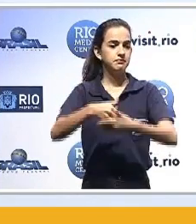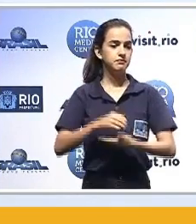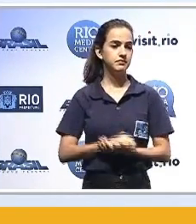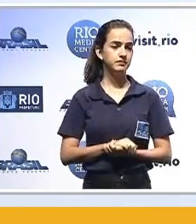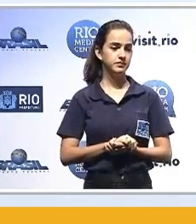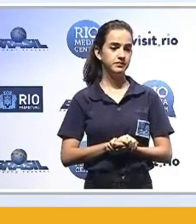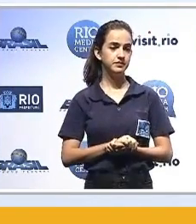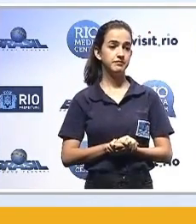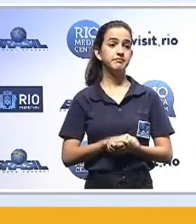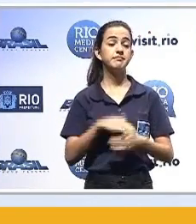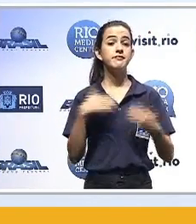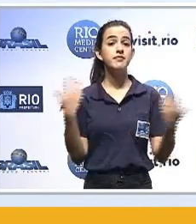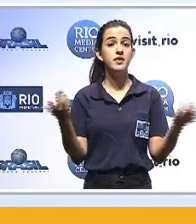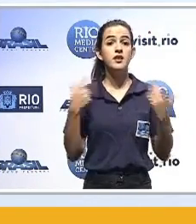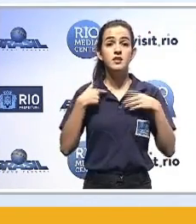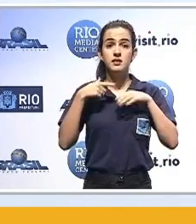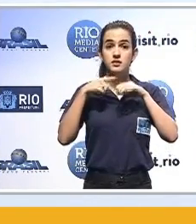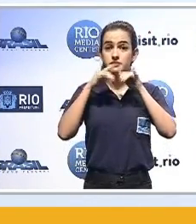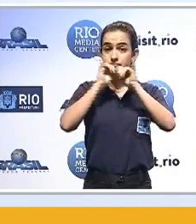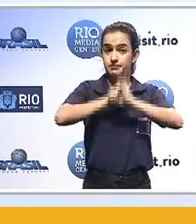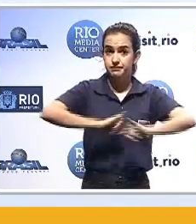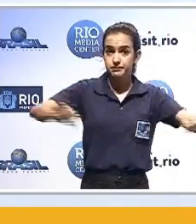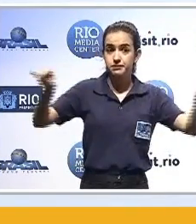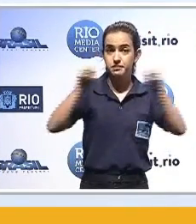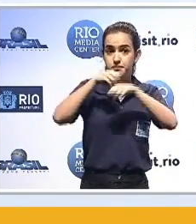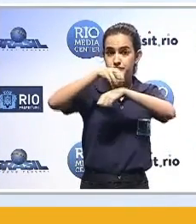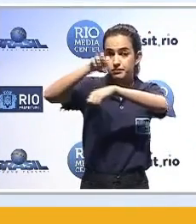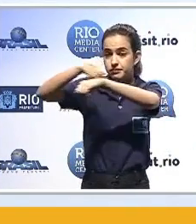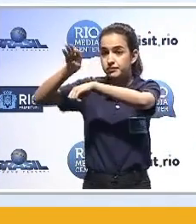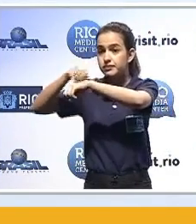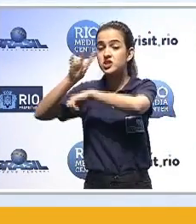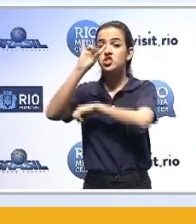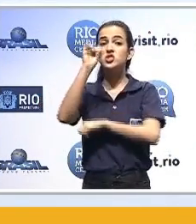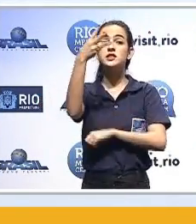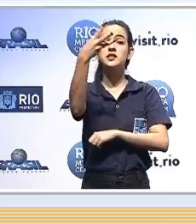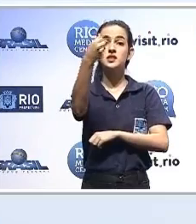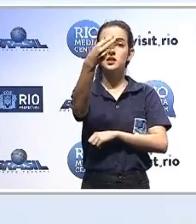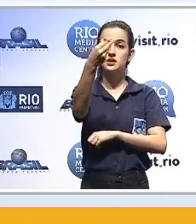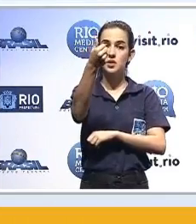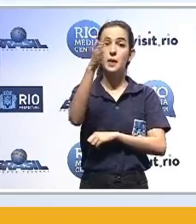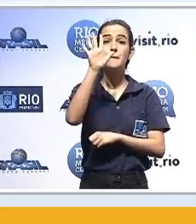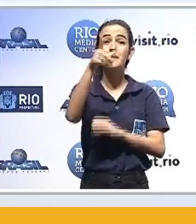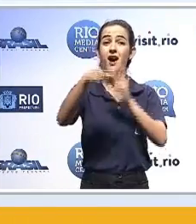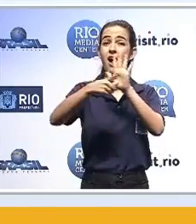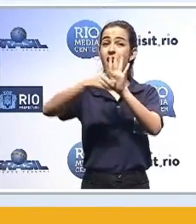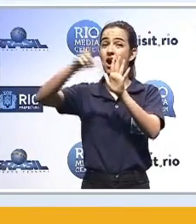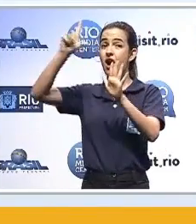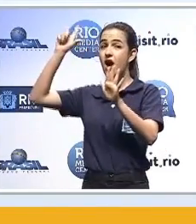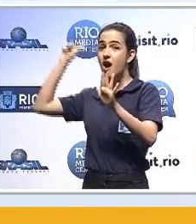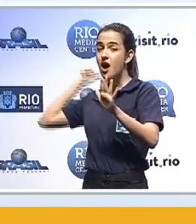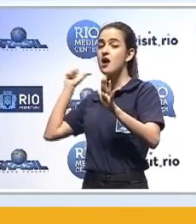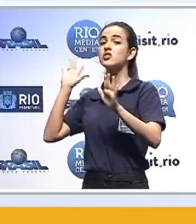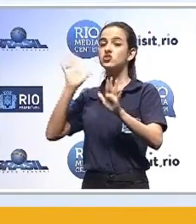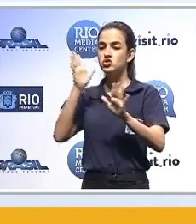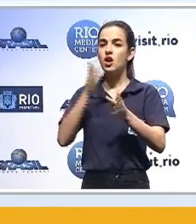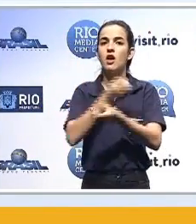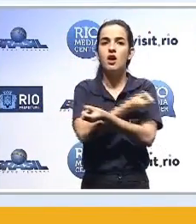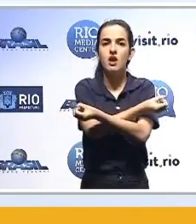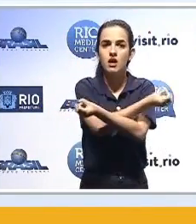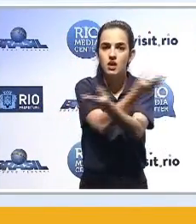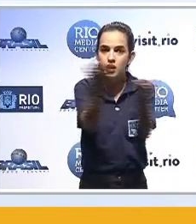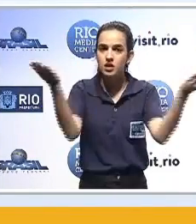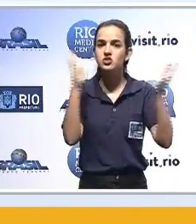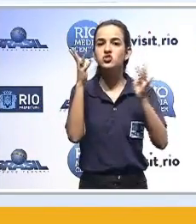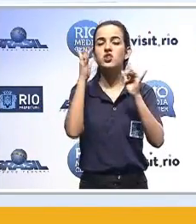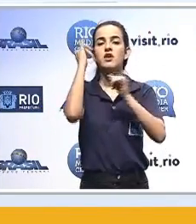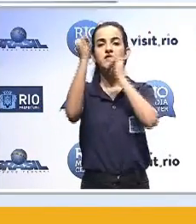O lançamento aconteceu no dia 31, mas é importante destacar que esses guias já estavam distribuídos em todas as capitais, em todos